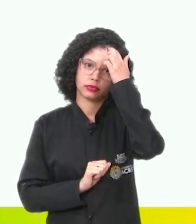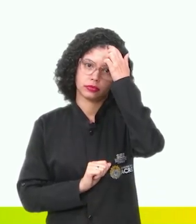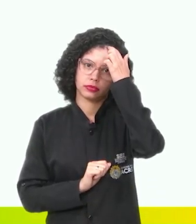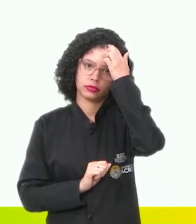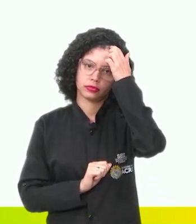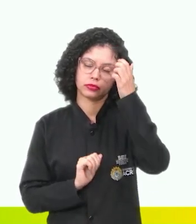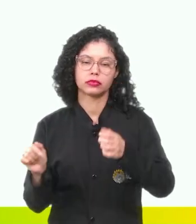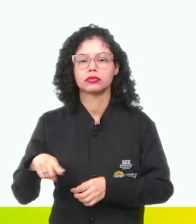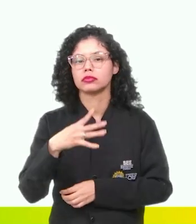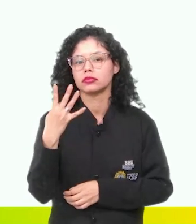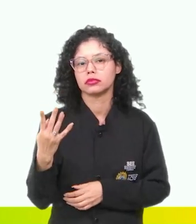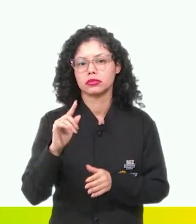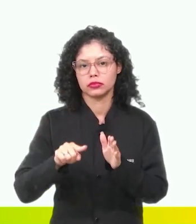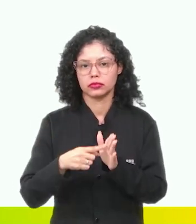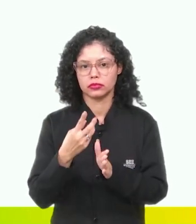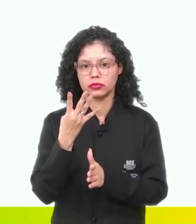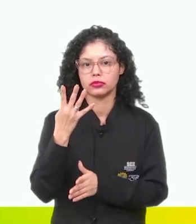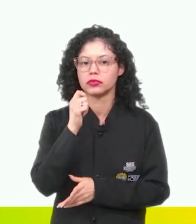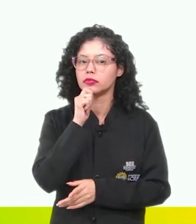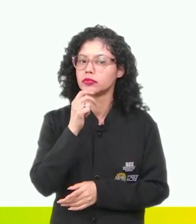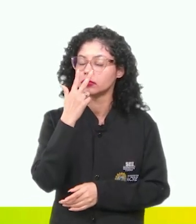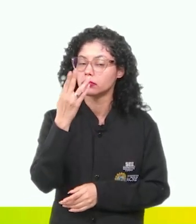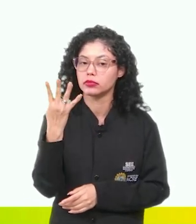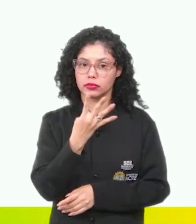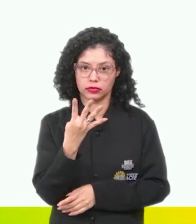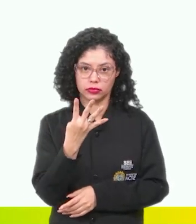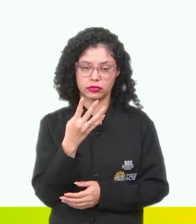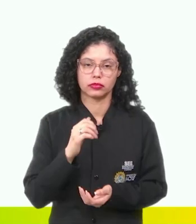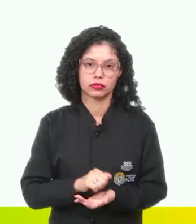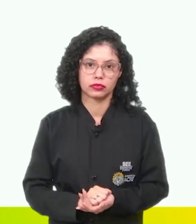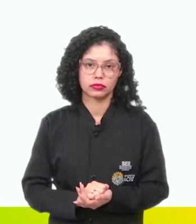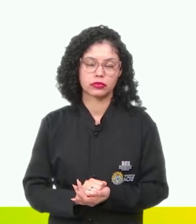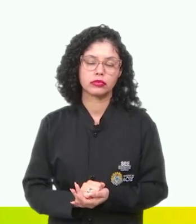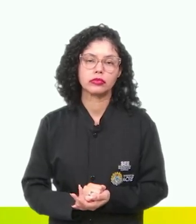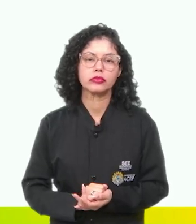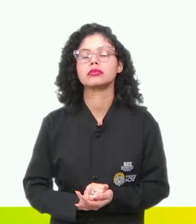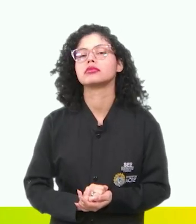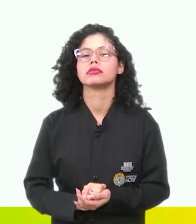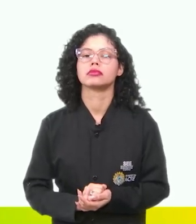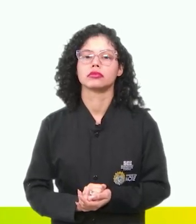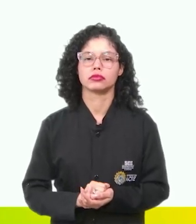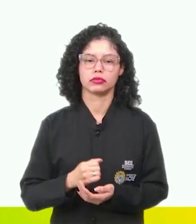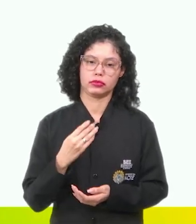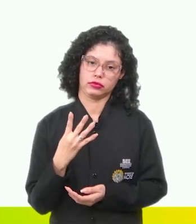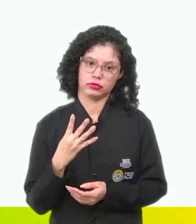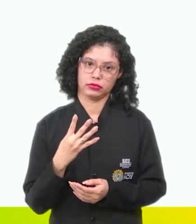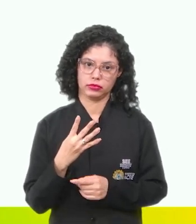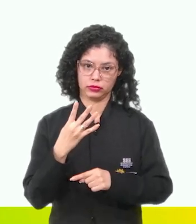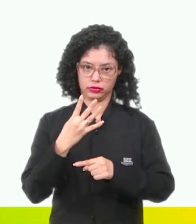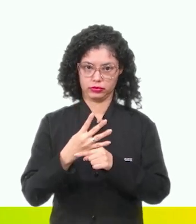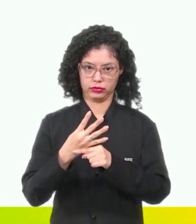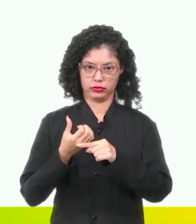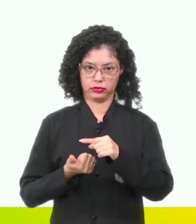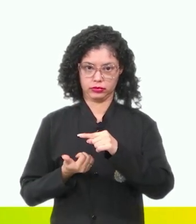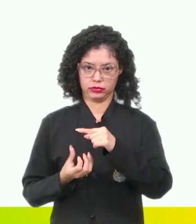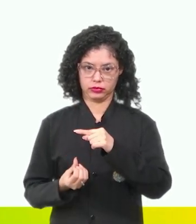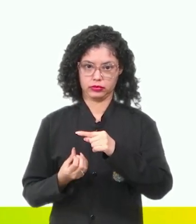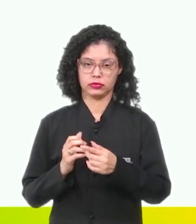outro. Quantas vezes apareceu, pessoal? 4 vezes. Então, eu vou colocar o quê? 4 sobre